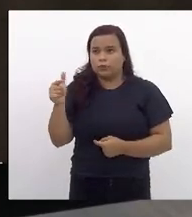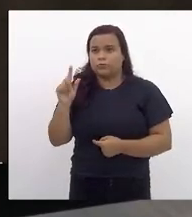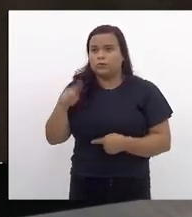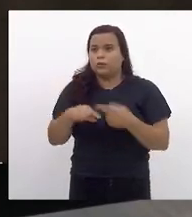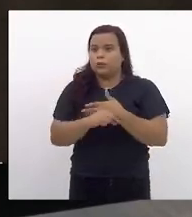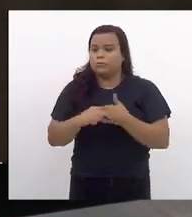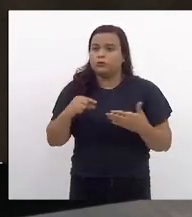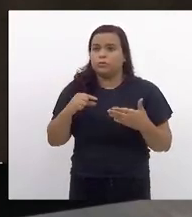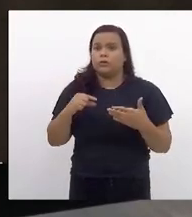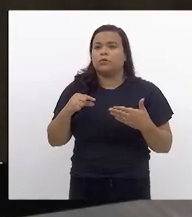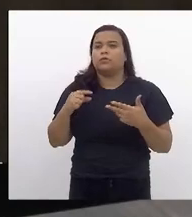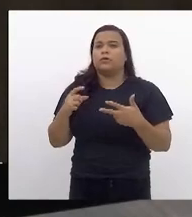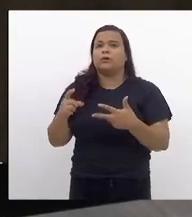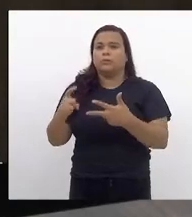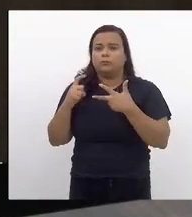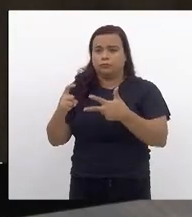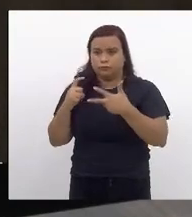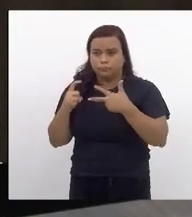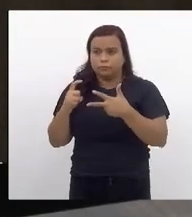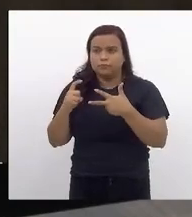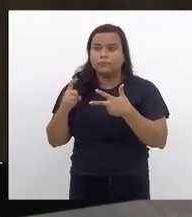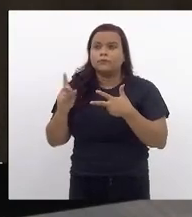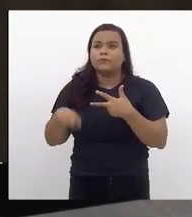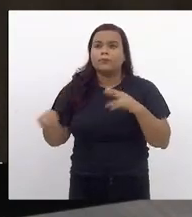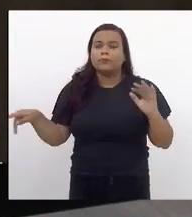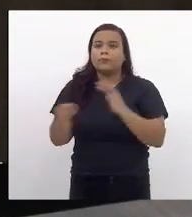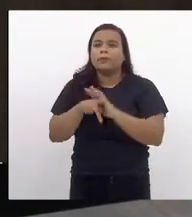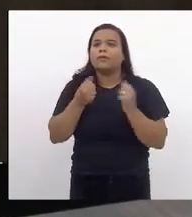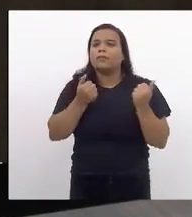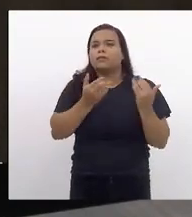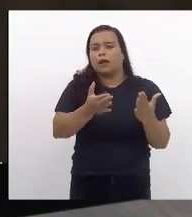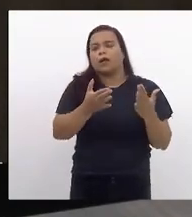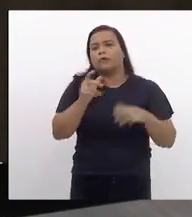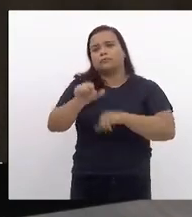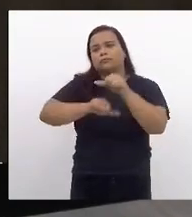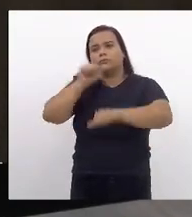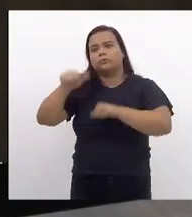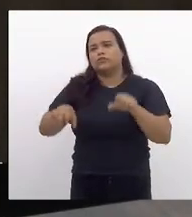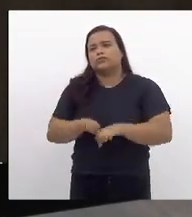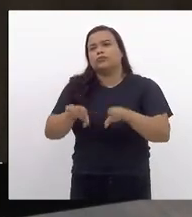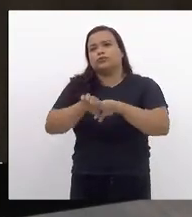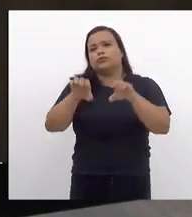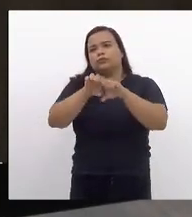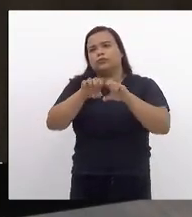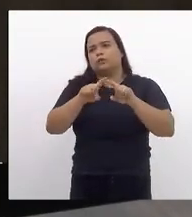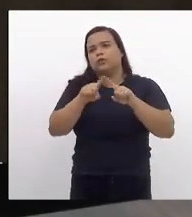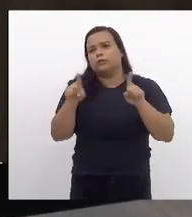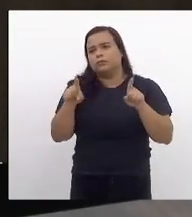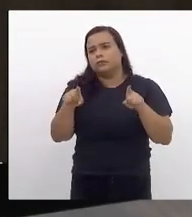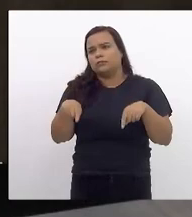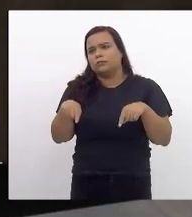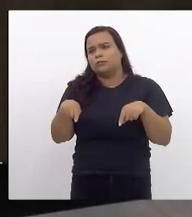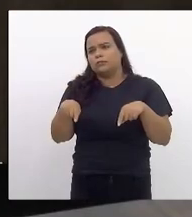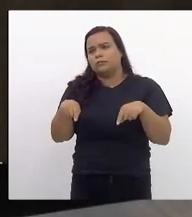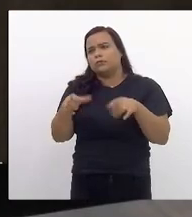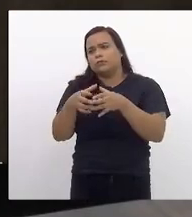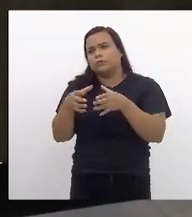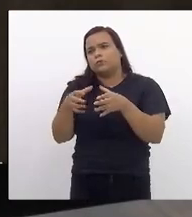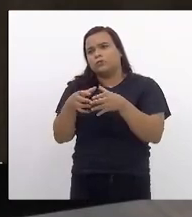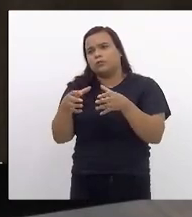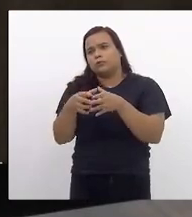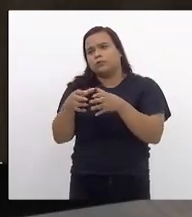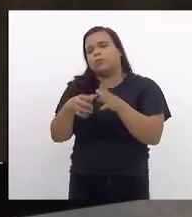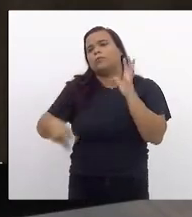Poder Executivo, que dispõe sobre a reestruturação do quadro permanente da Polícia Civil